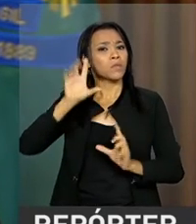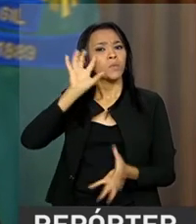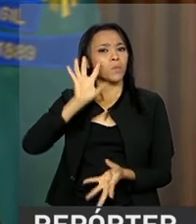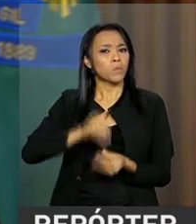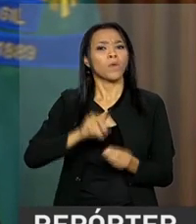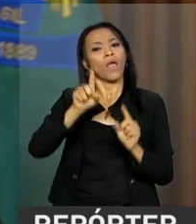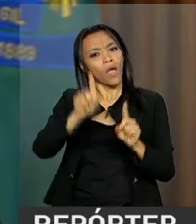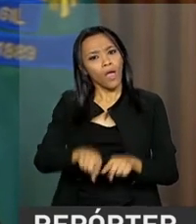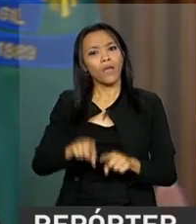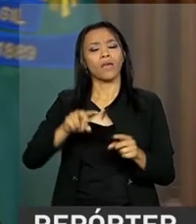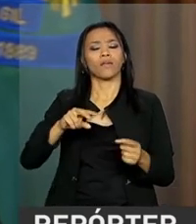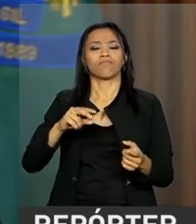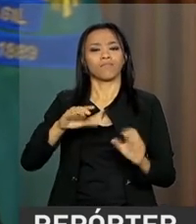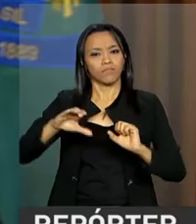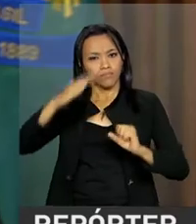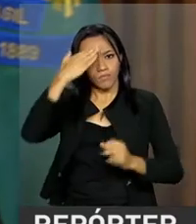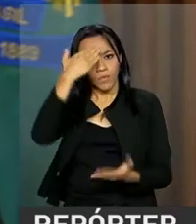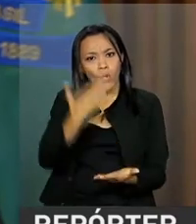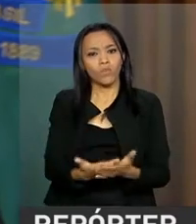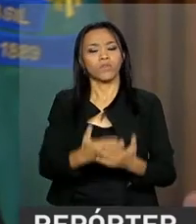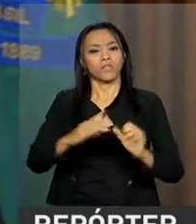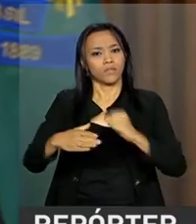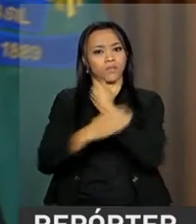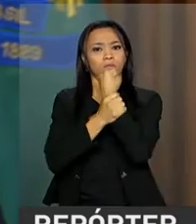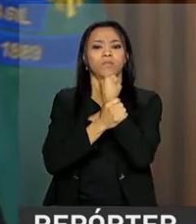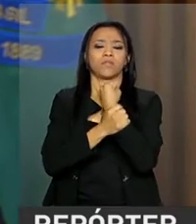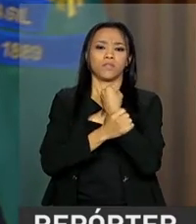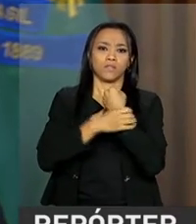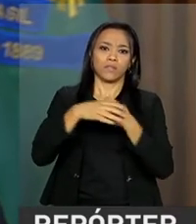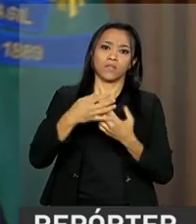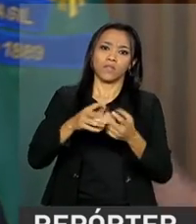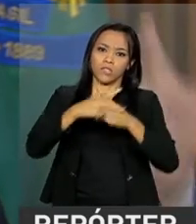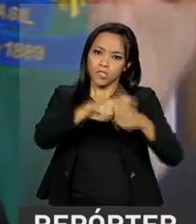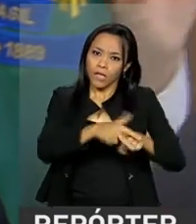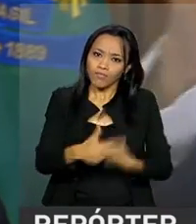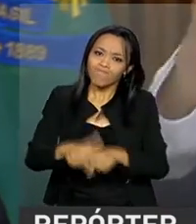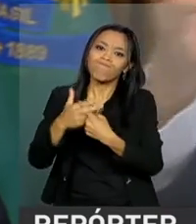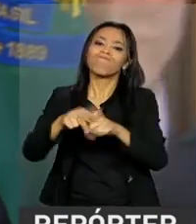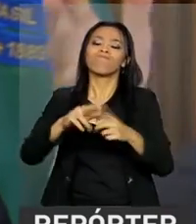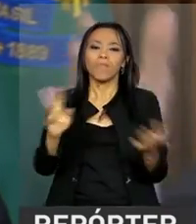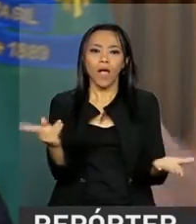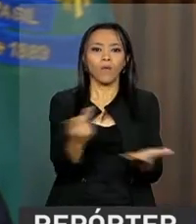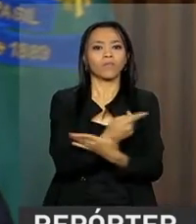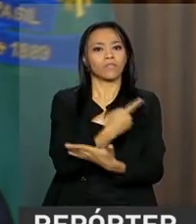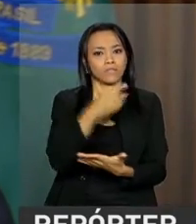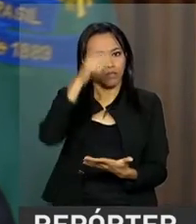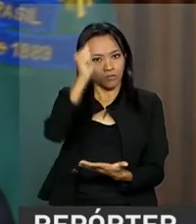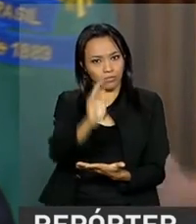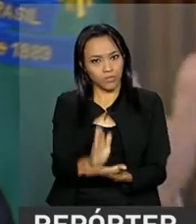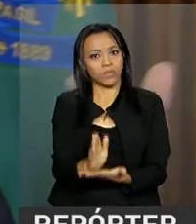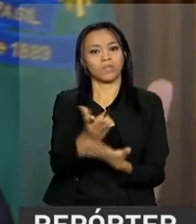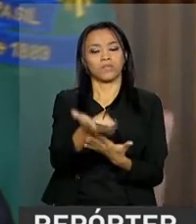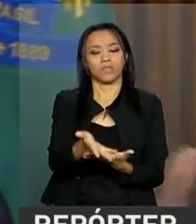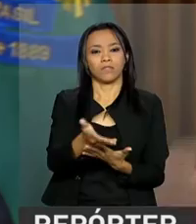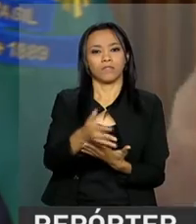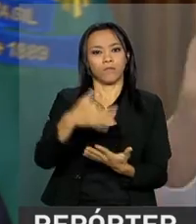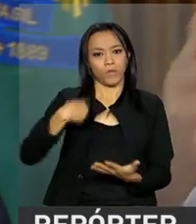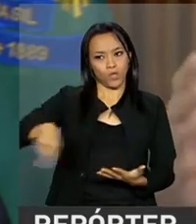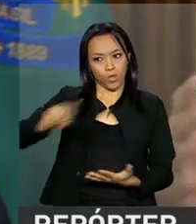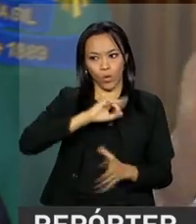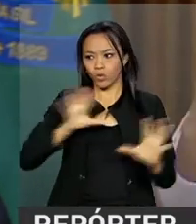confiança no ajuste e reformas neste grupo parlamentar